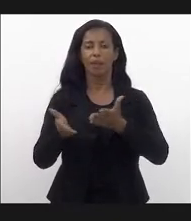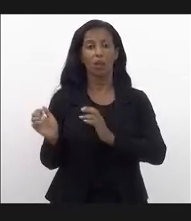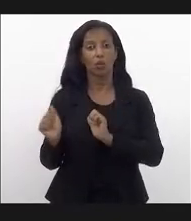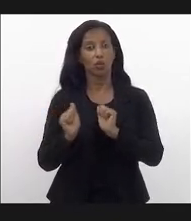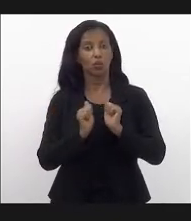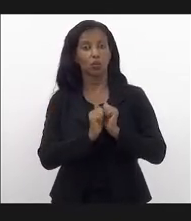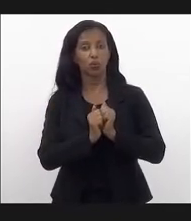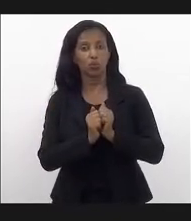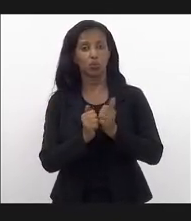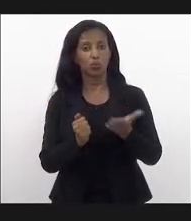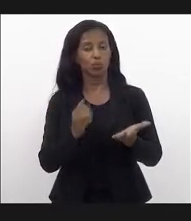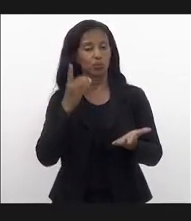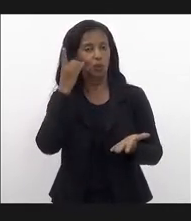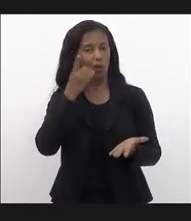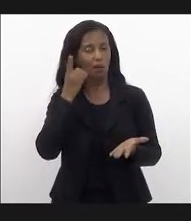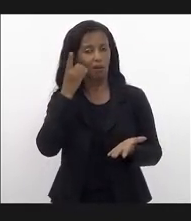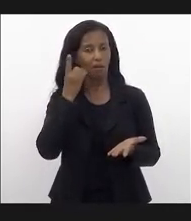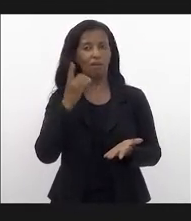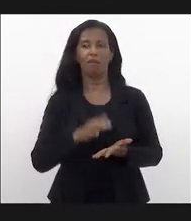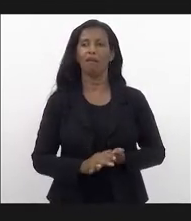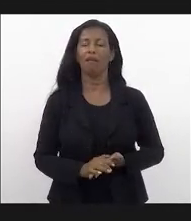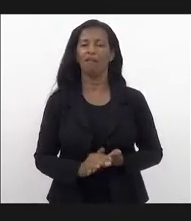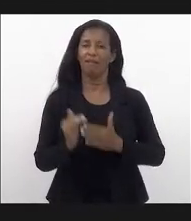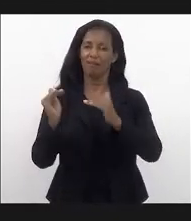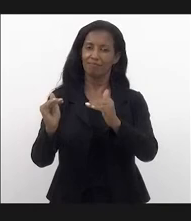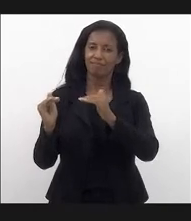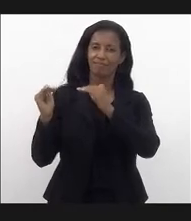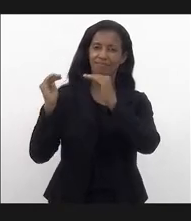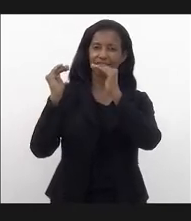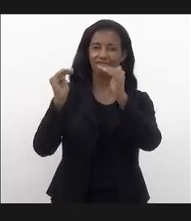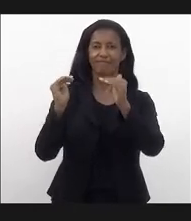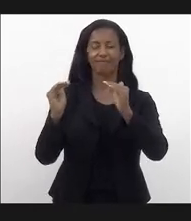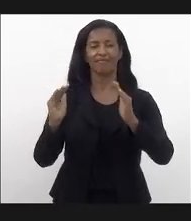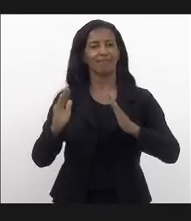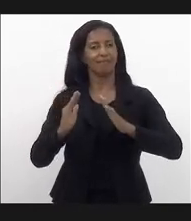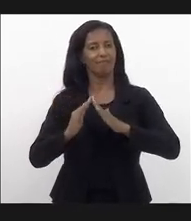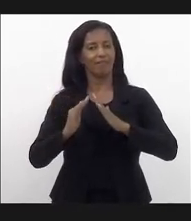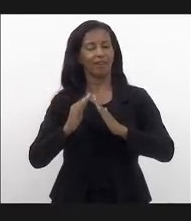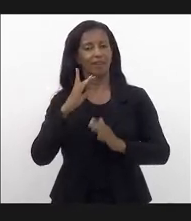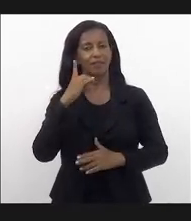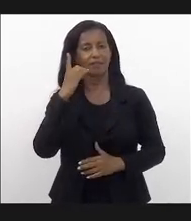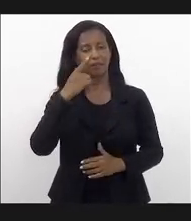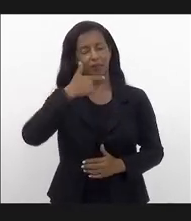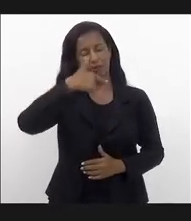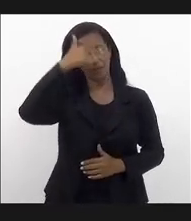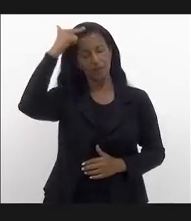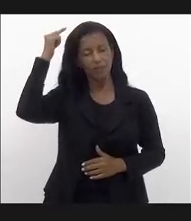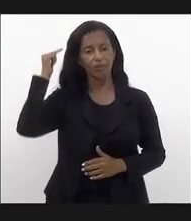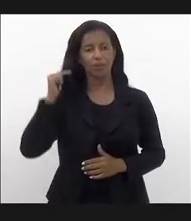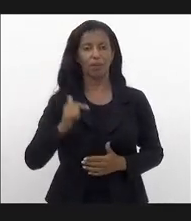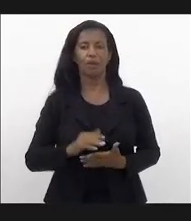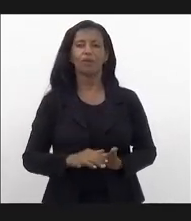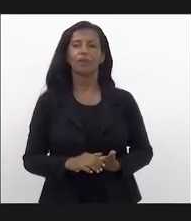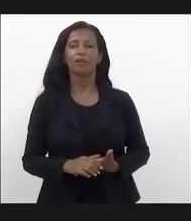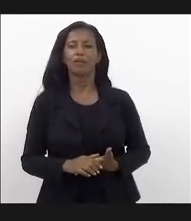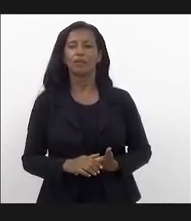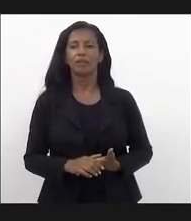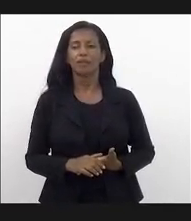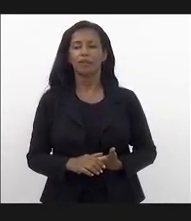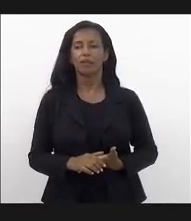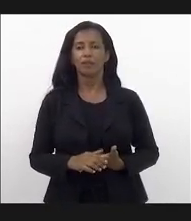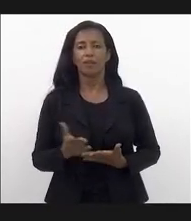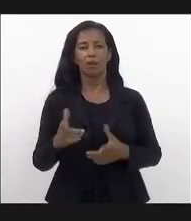lado desse deputado decano da casa que é o deputado Luiz Paulo Correia da Rocha